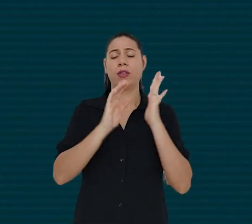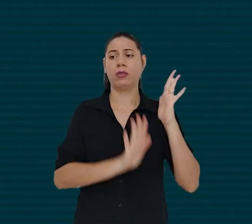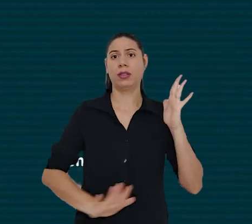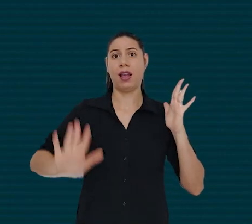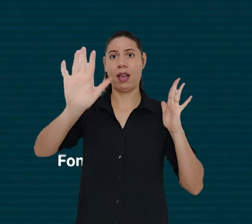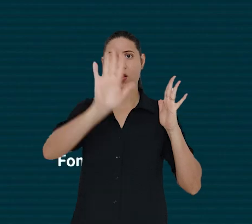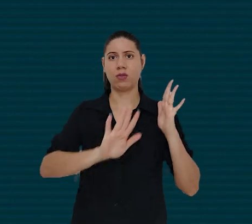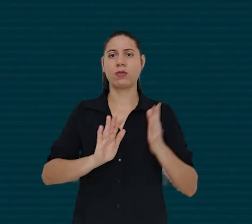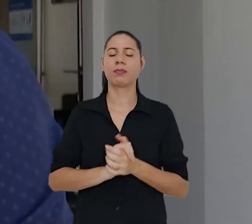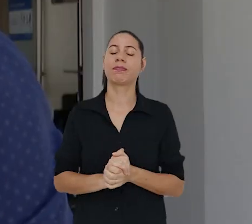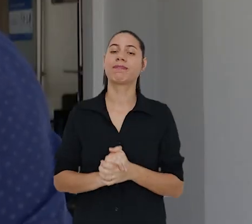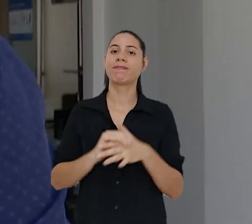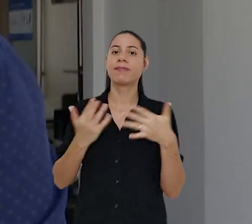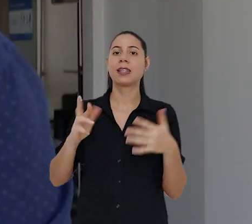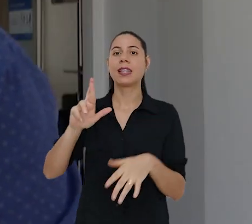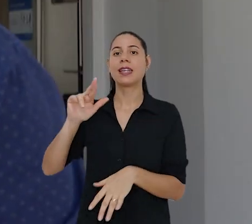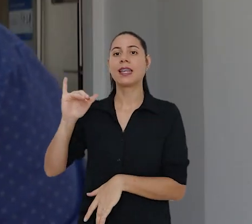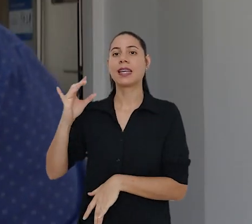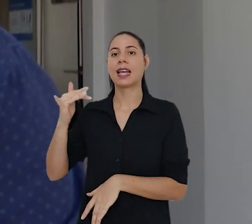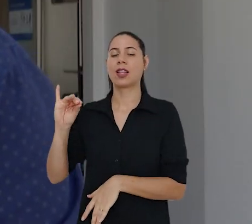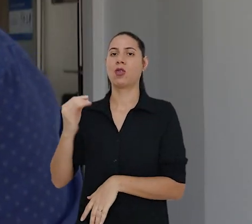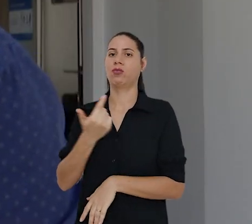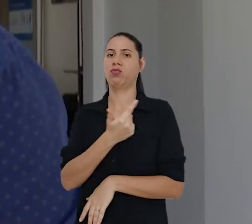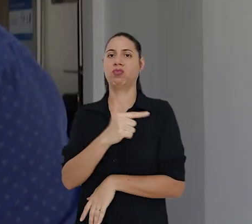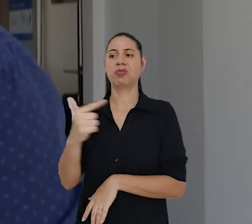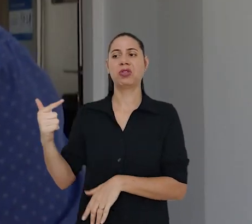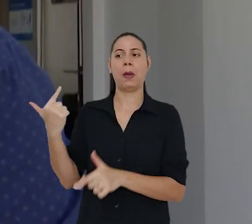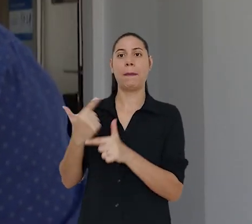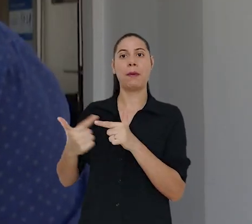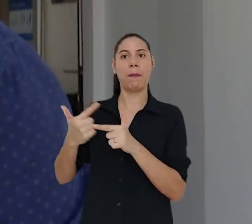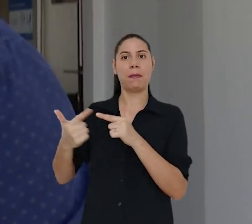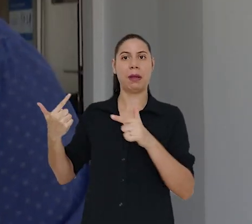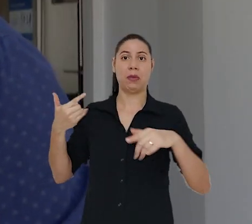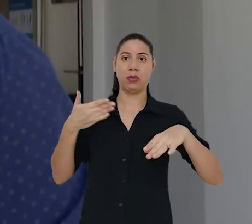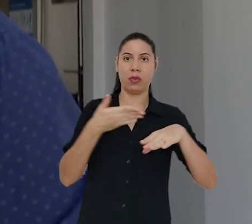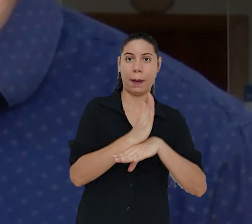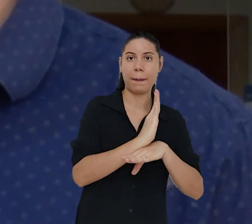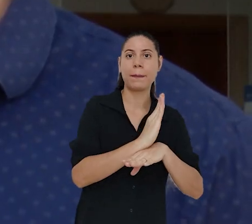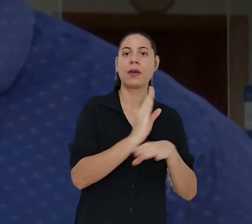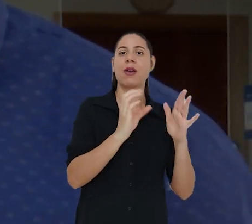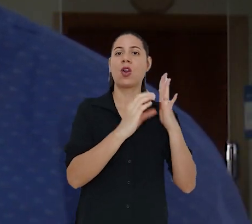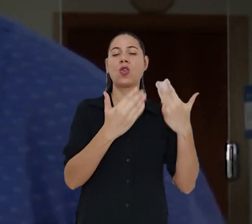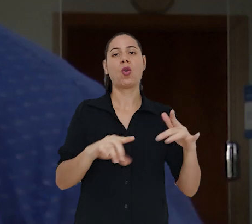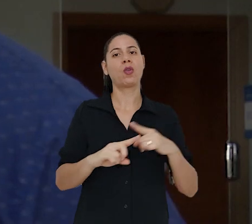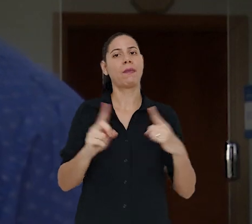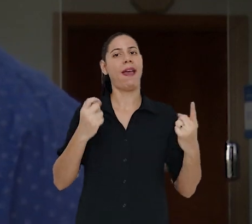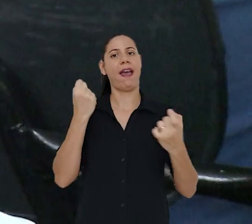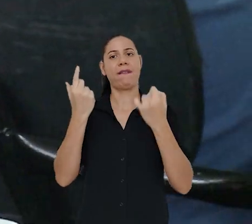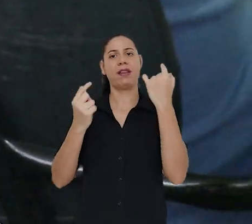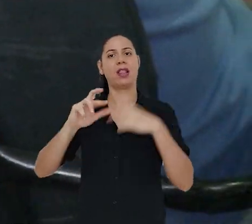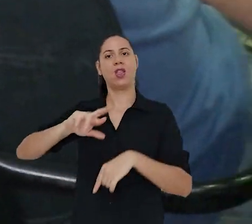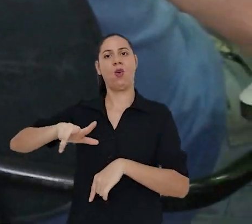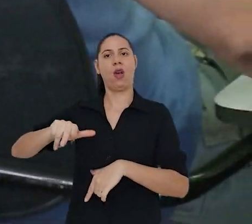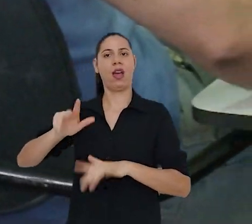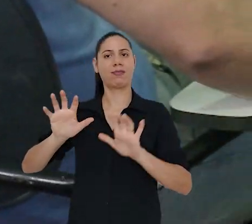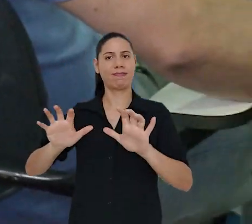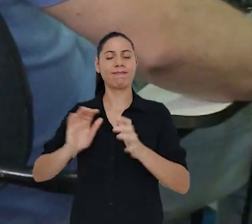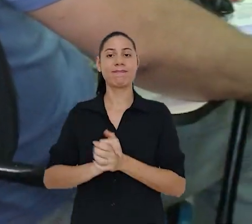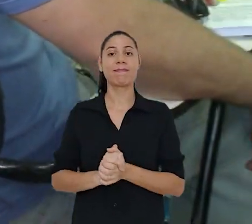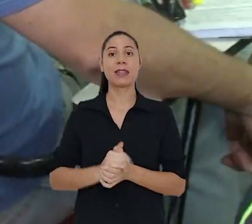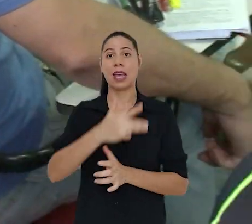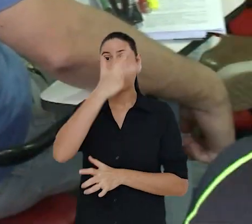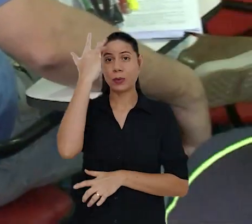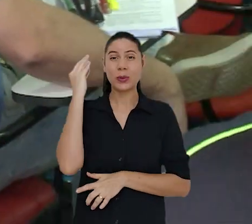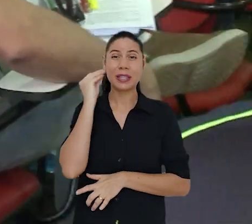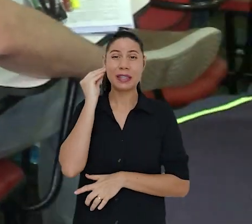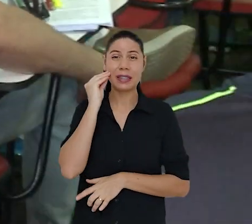em nível nacional. Embora o Ricardo não tenha enfrentado problemas após a convocação, nem sempre é assim. E quem tenta participar